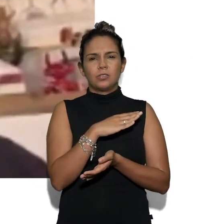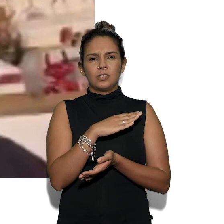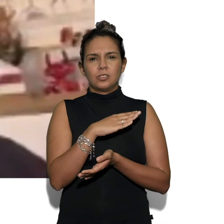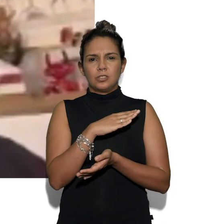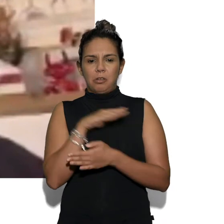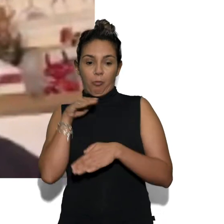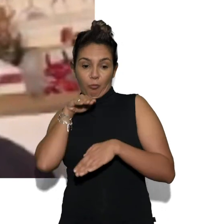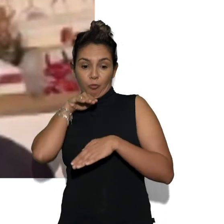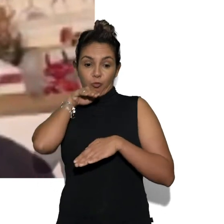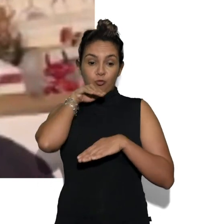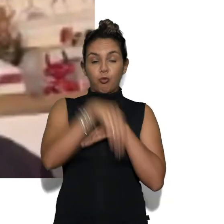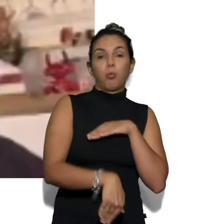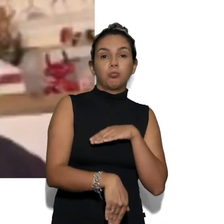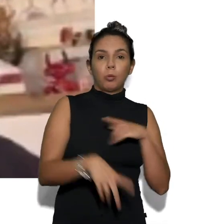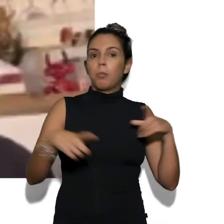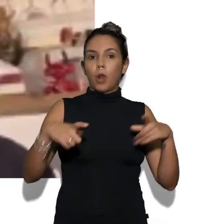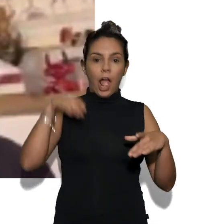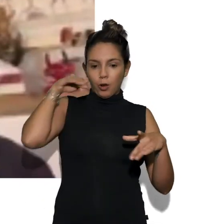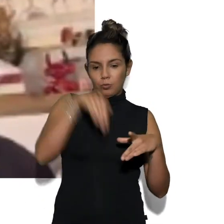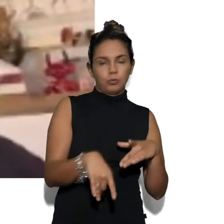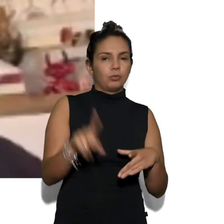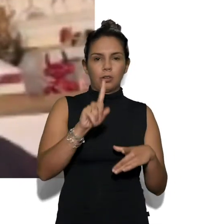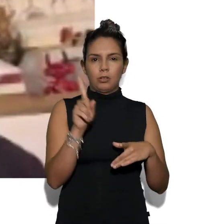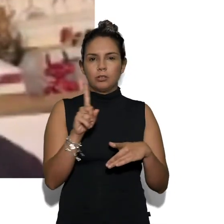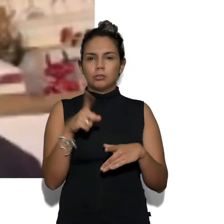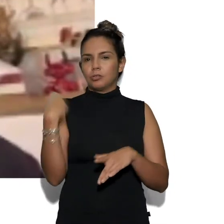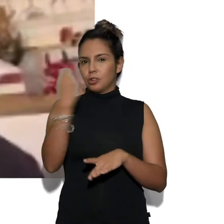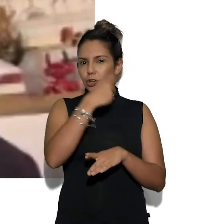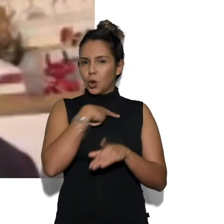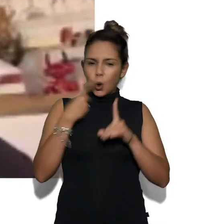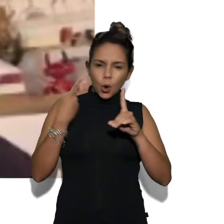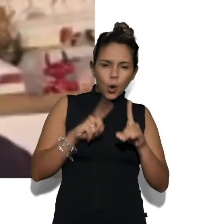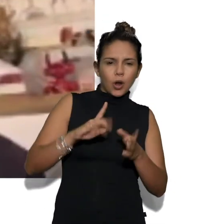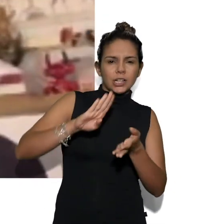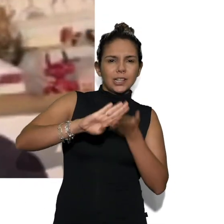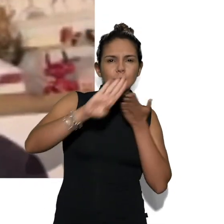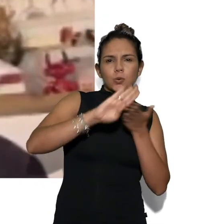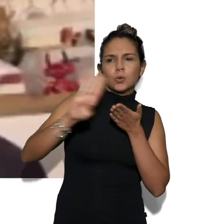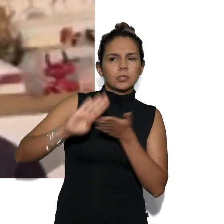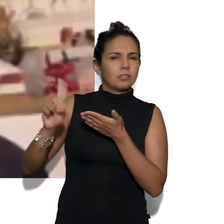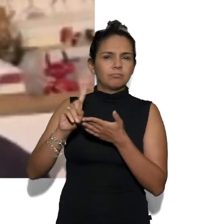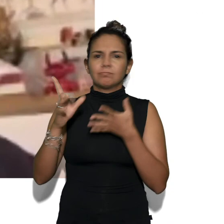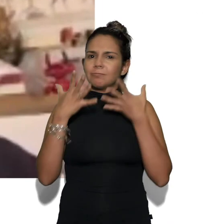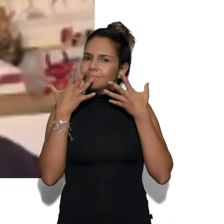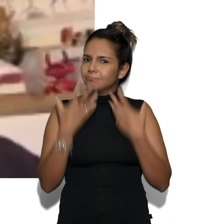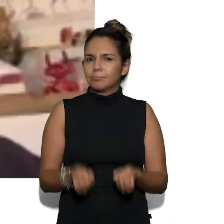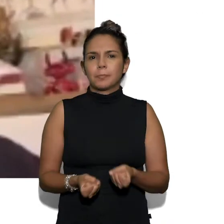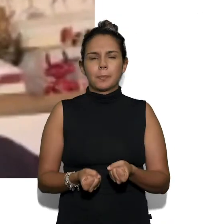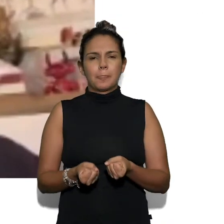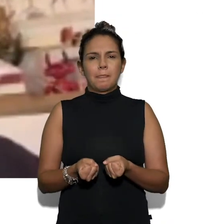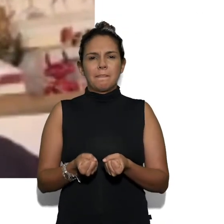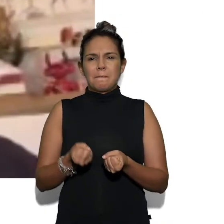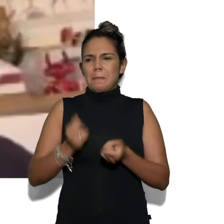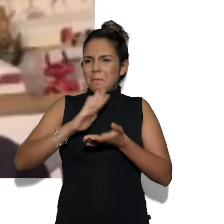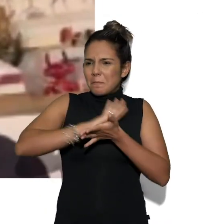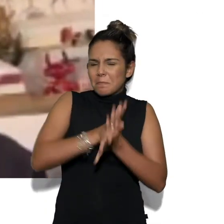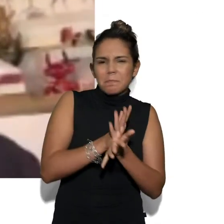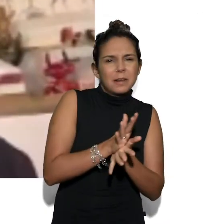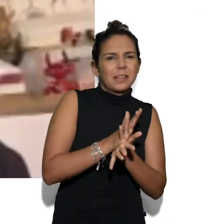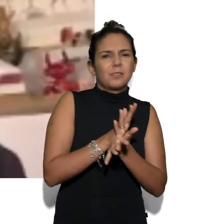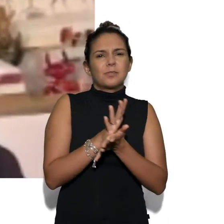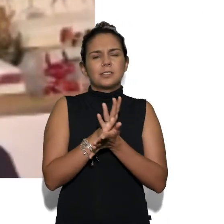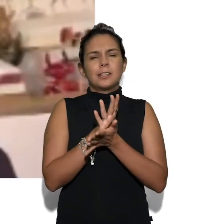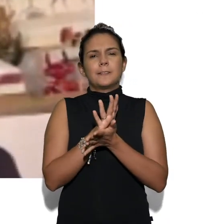abismo, contra todas as exclusões, contra todas as menorizações, contra